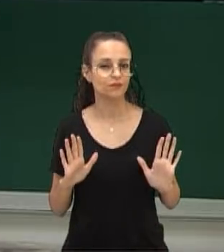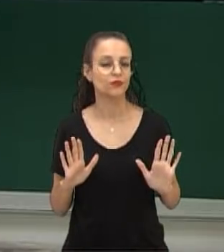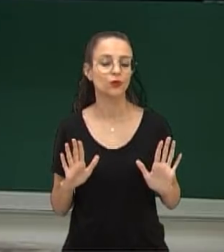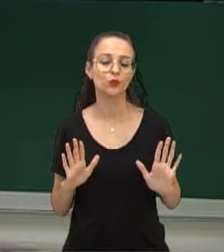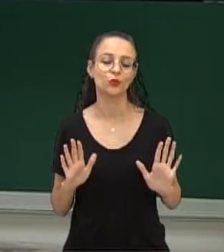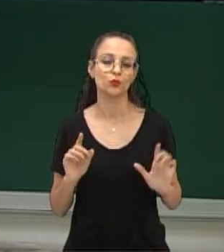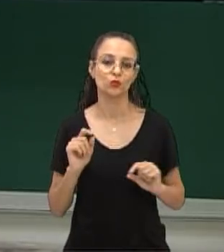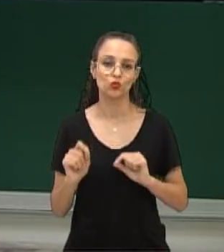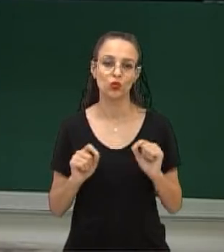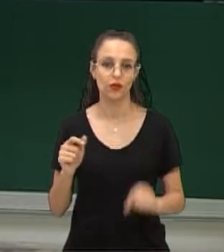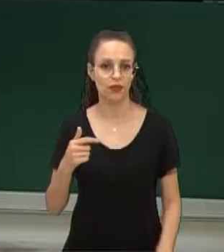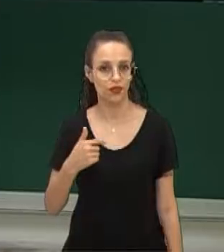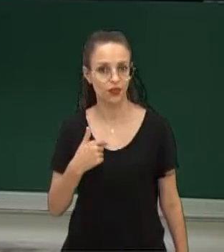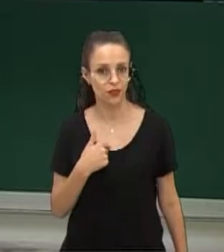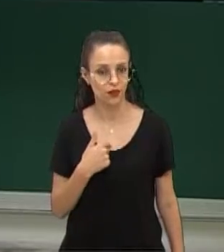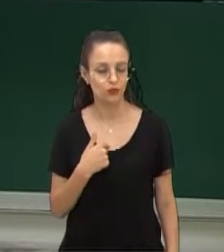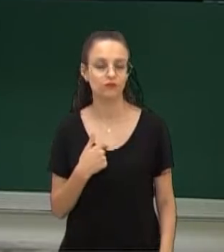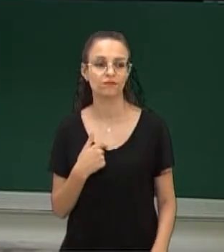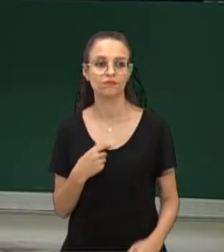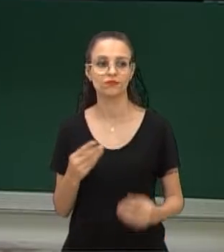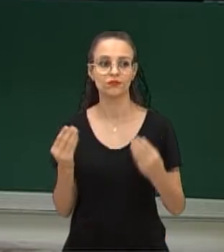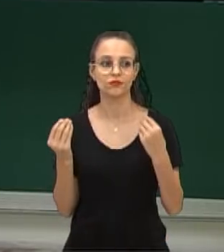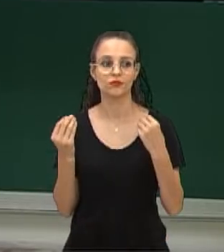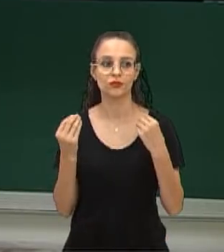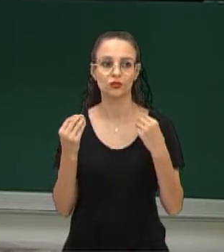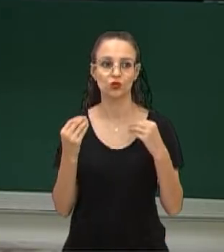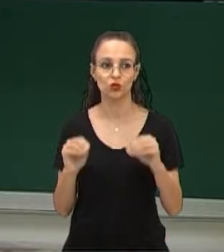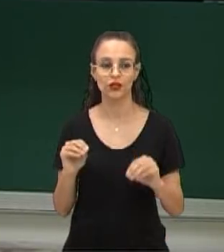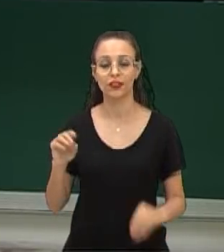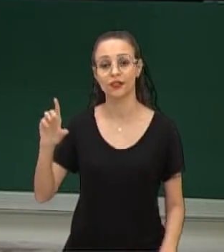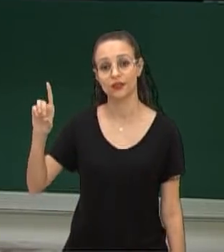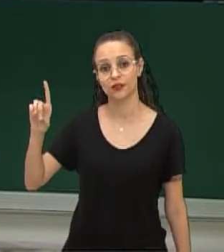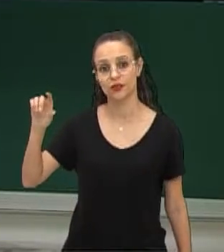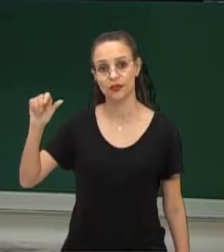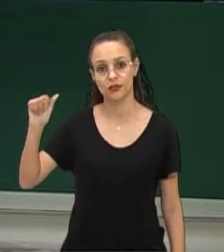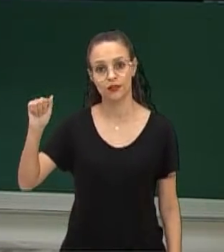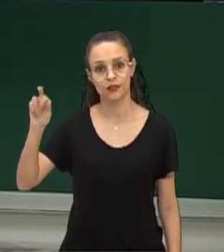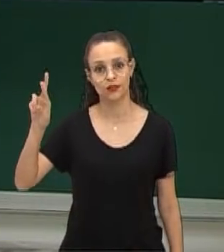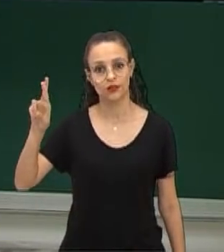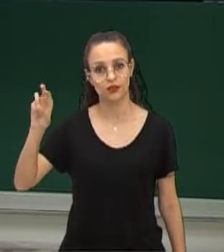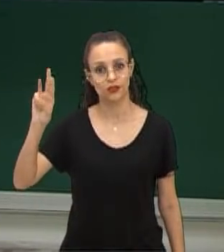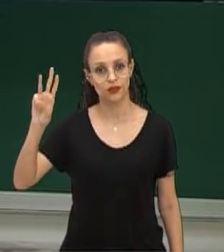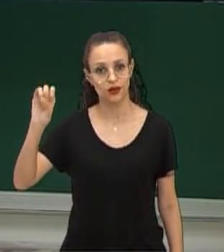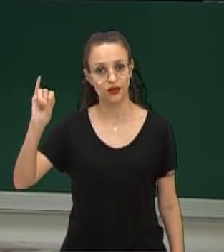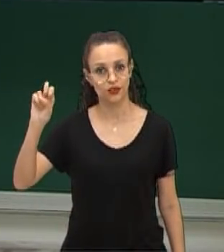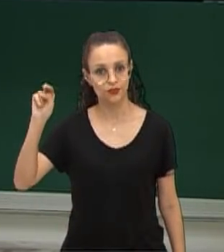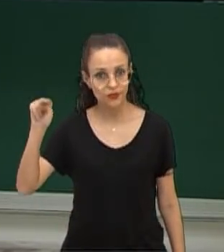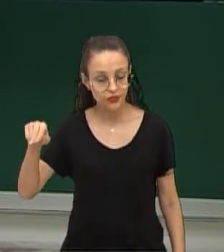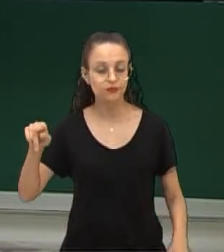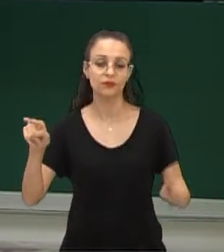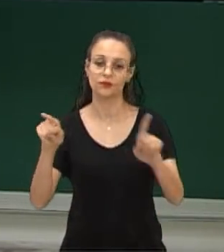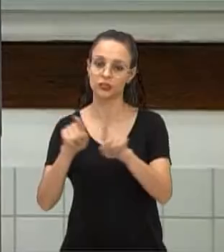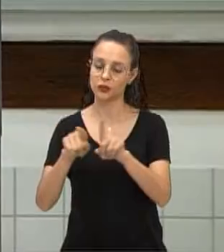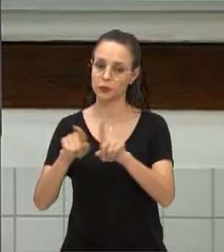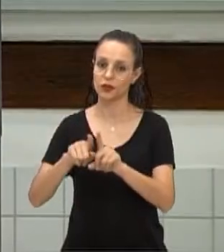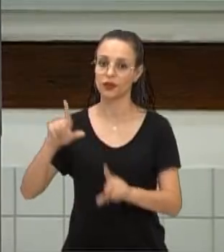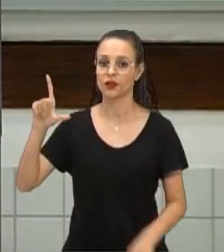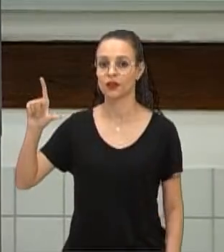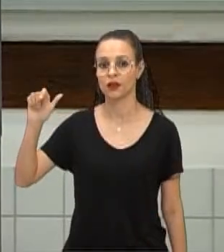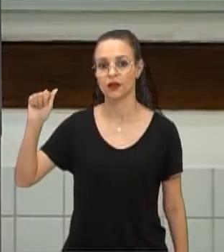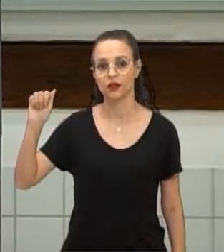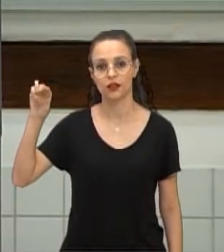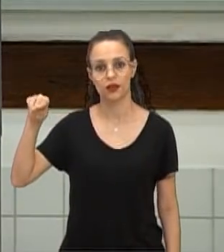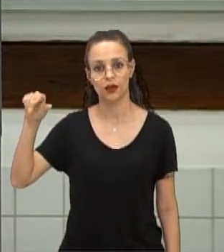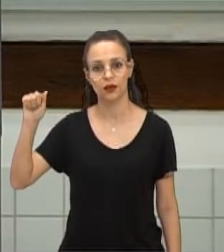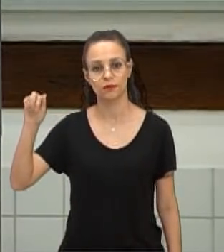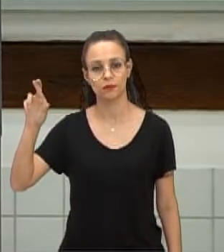Propositadamente, eu coloquei ali o Charles Darwin e Lamarck. E alguns de vocês